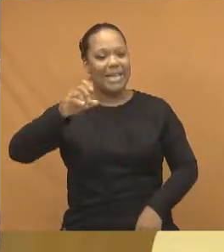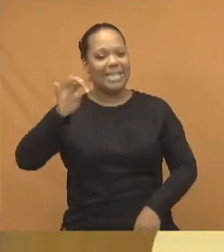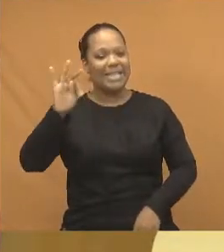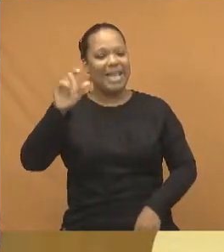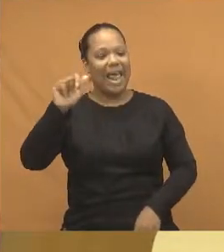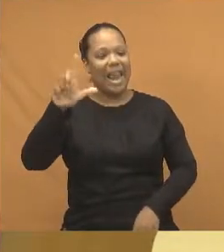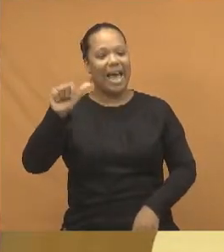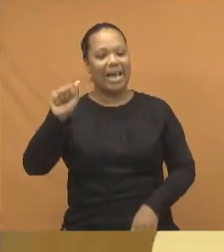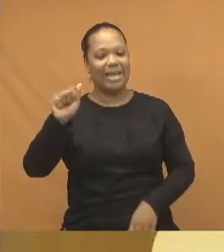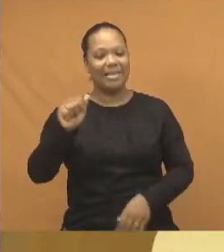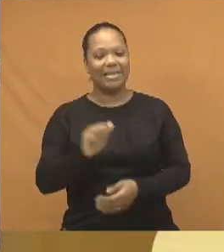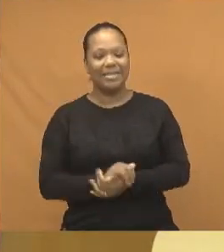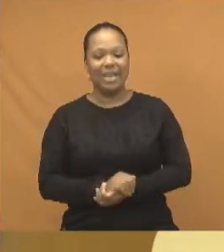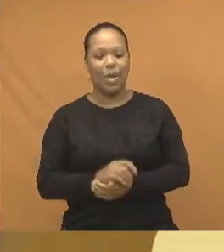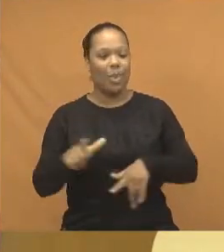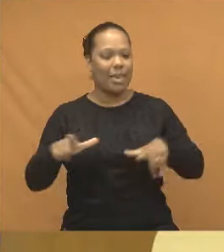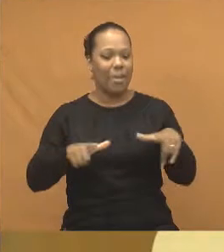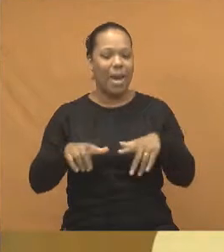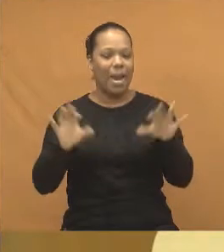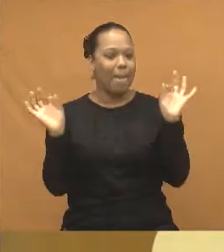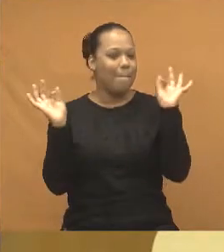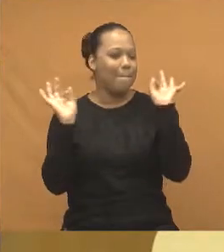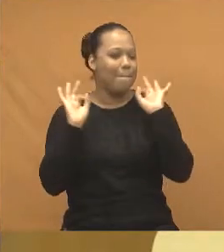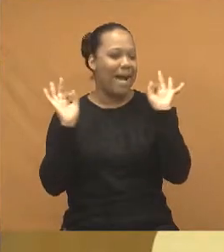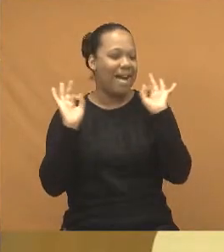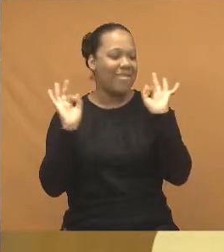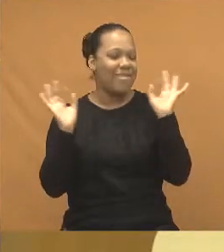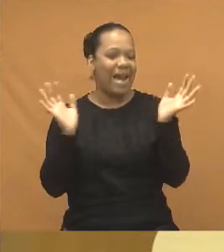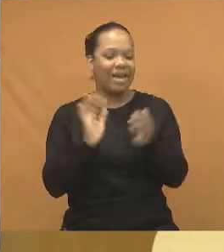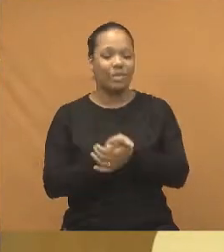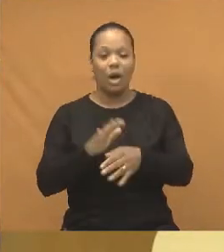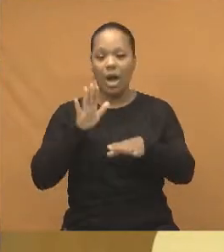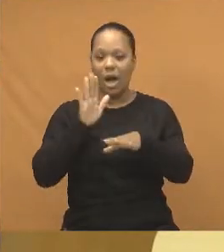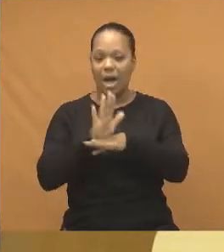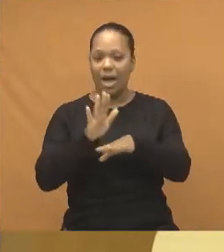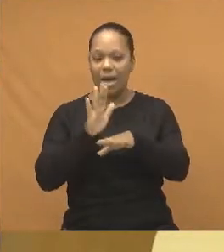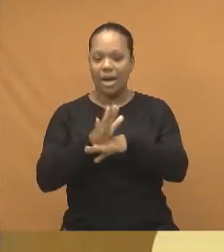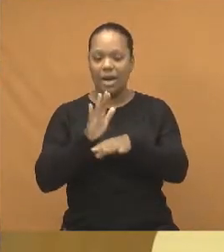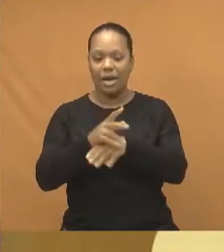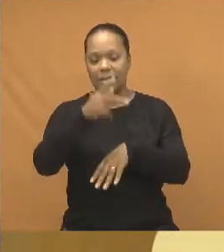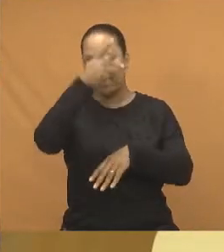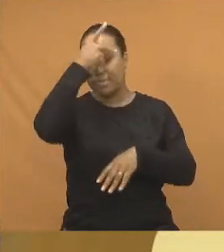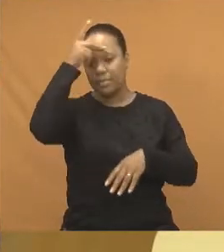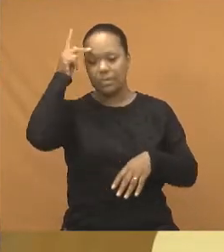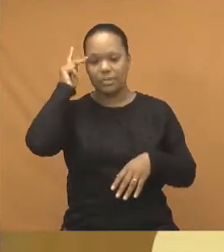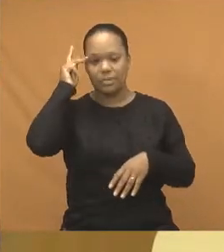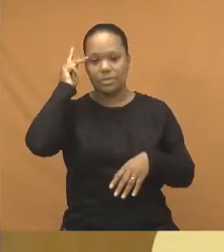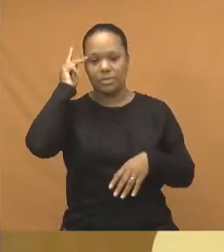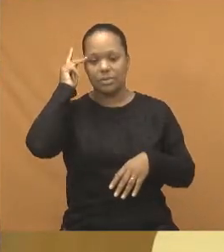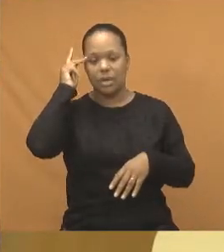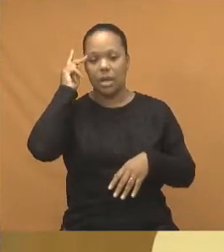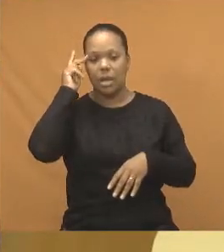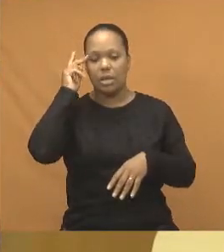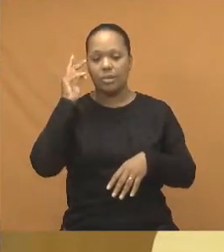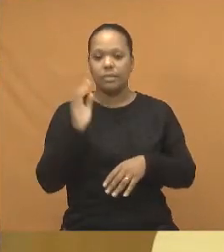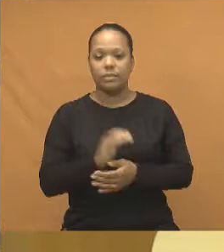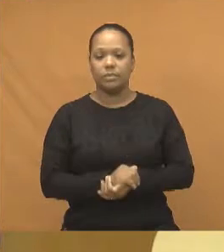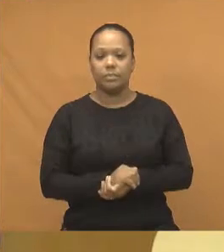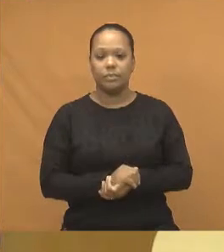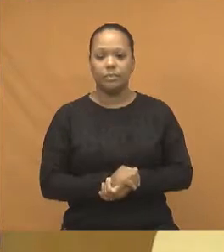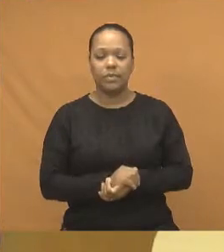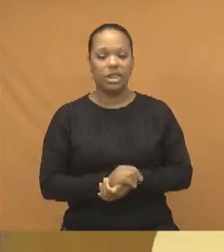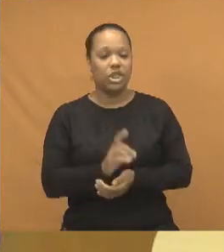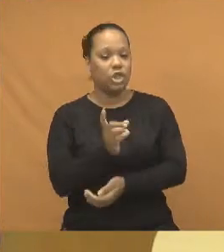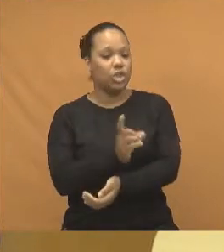um trabalho excelente aqui da nossa cidade, auxiliando aí as pessoas que são portadoras